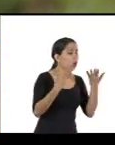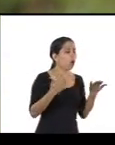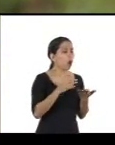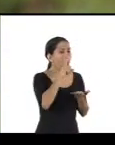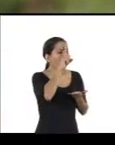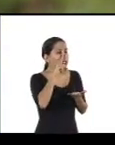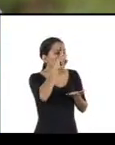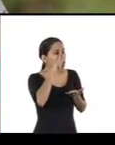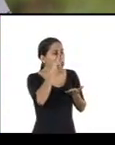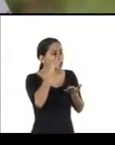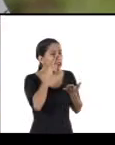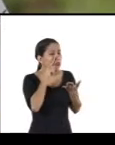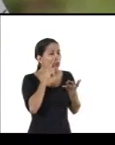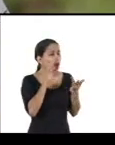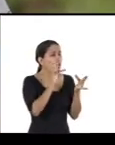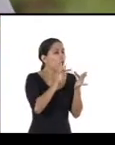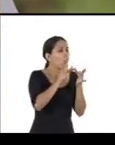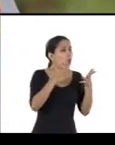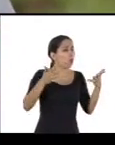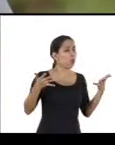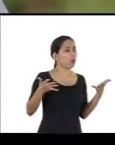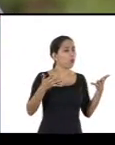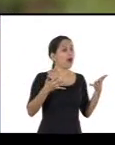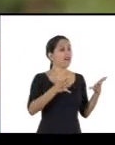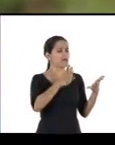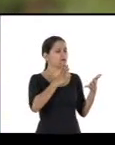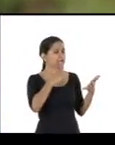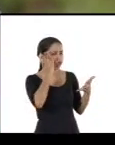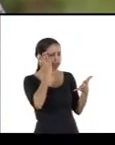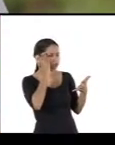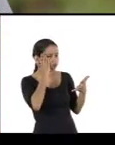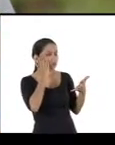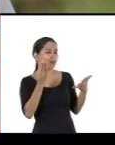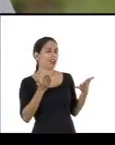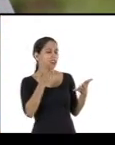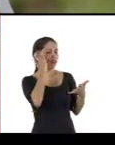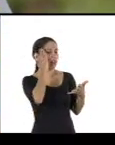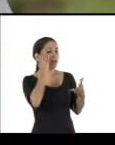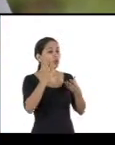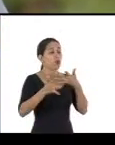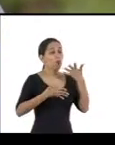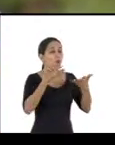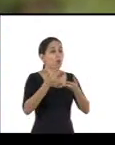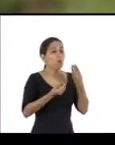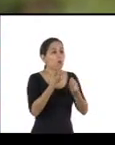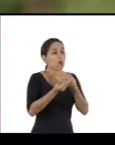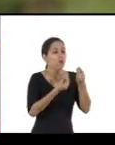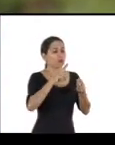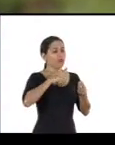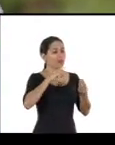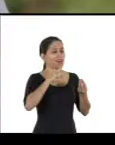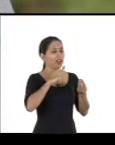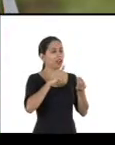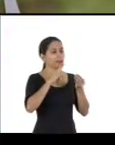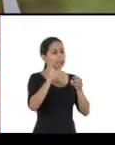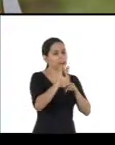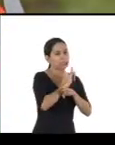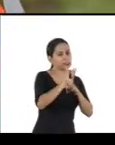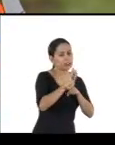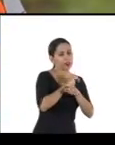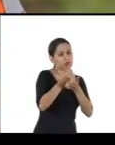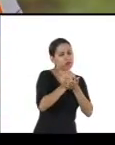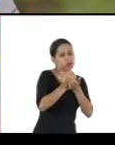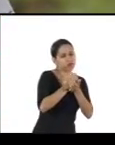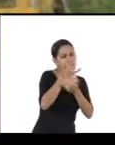estará exposto. Conhecendo esses riscos, determinaremos então quais as medidas de controle e os seus respectivos equipamentos